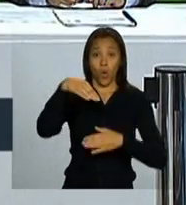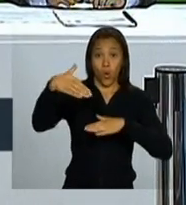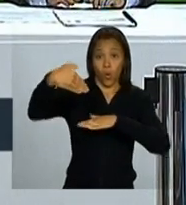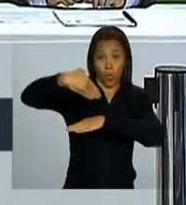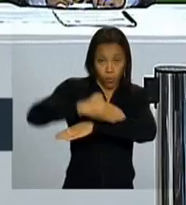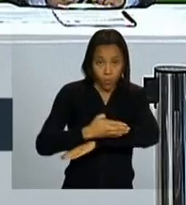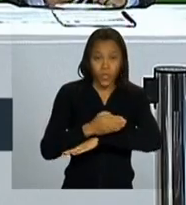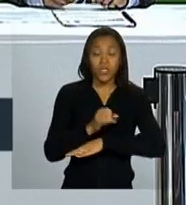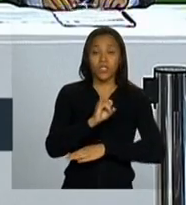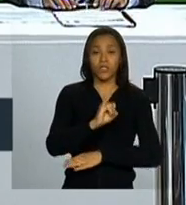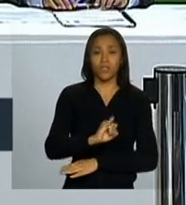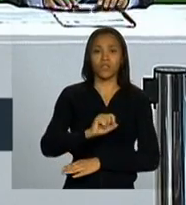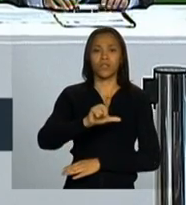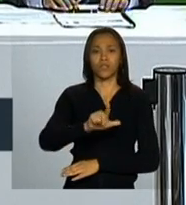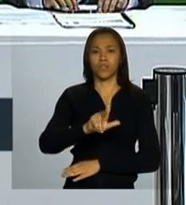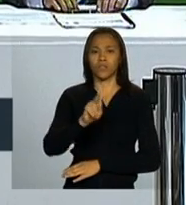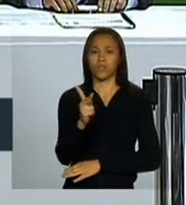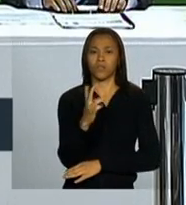muito pequeno